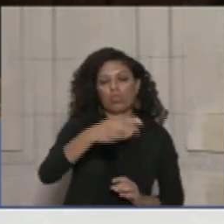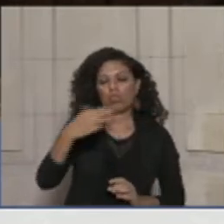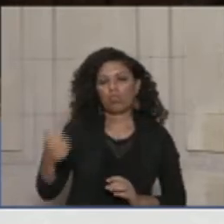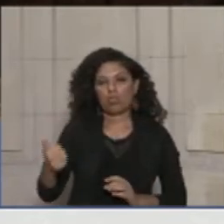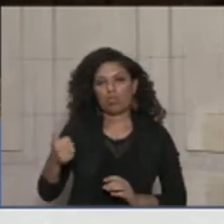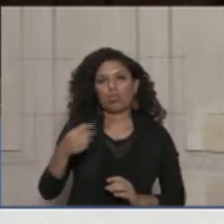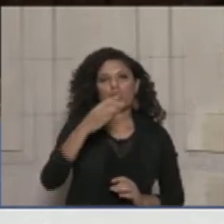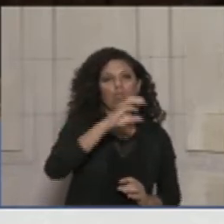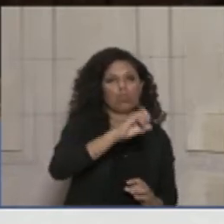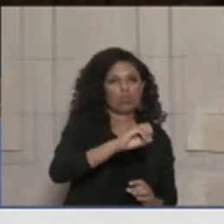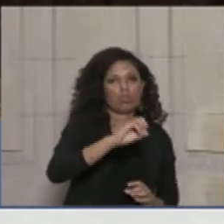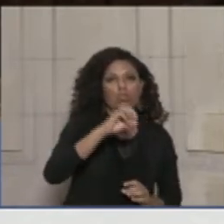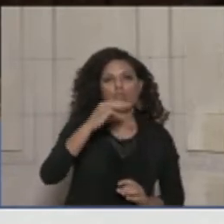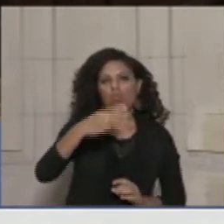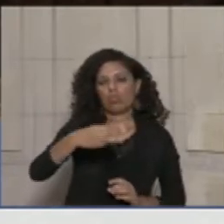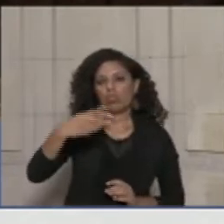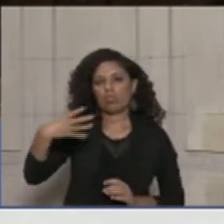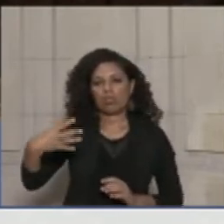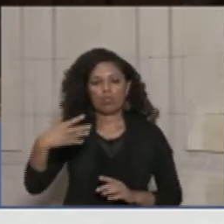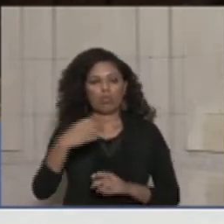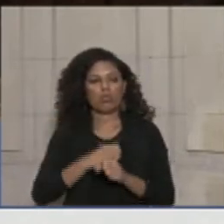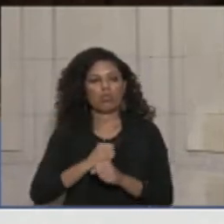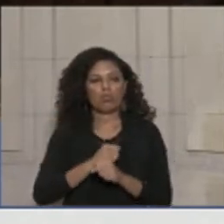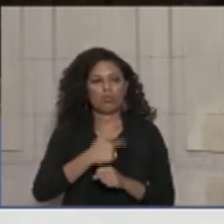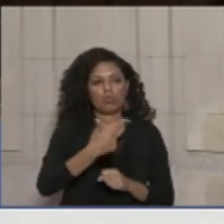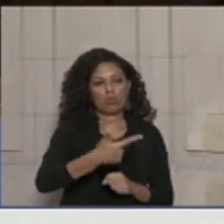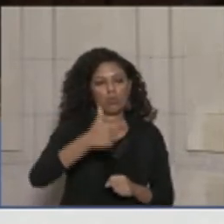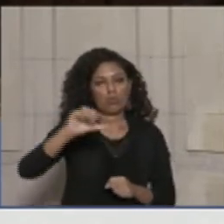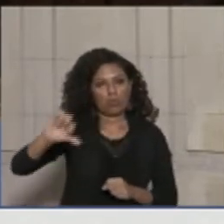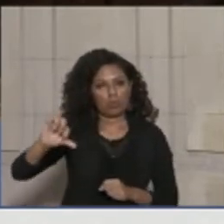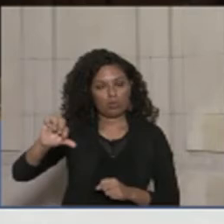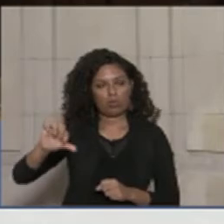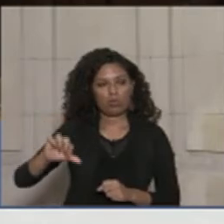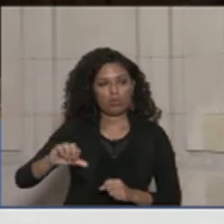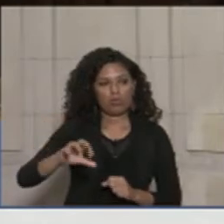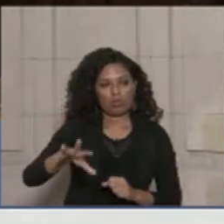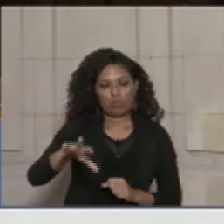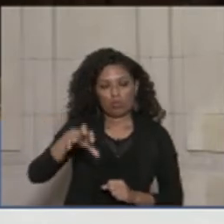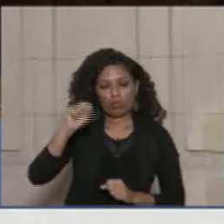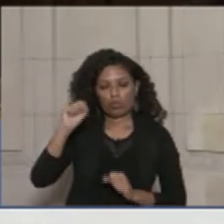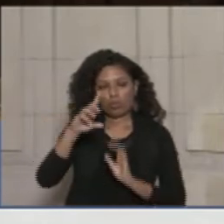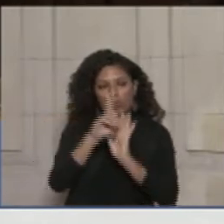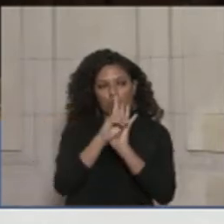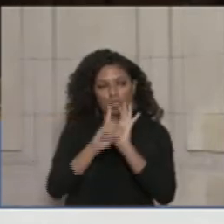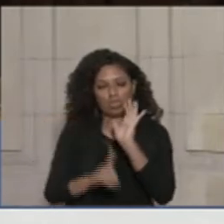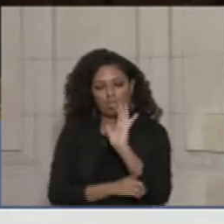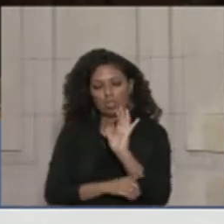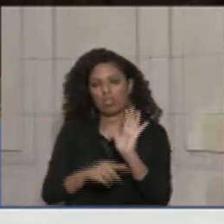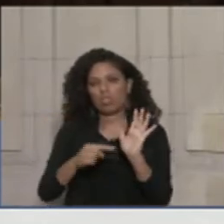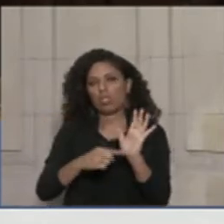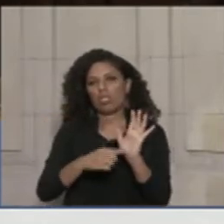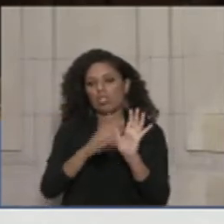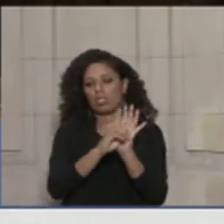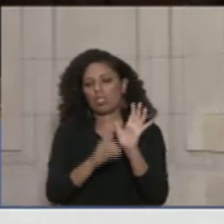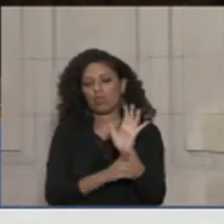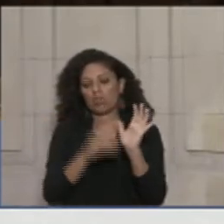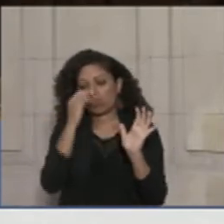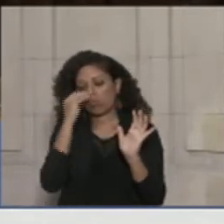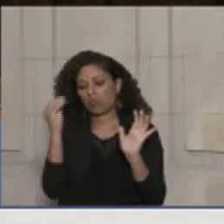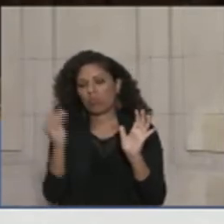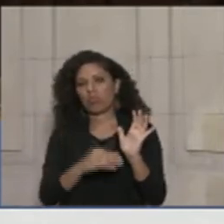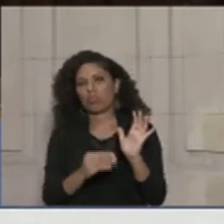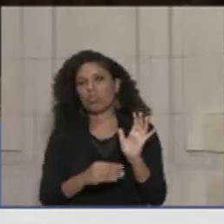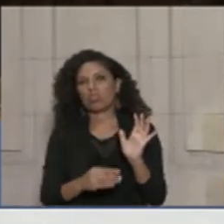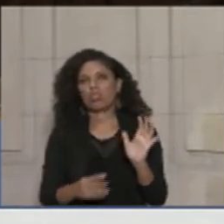031 e 034 de 2019, suspendendo o decreto que não valia nada e que colocava em